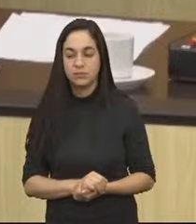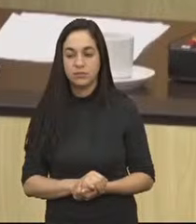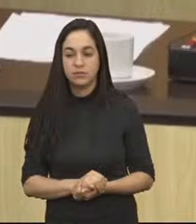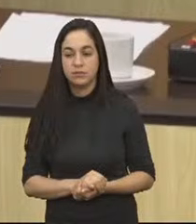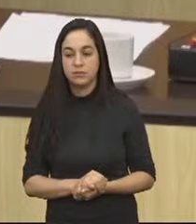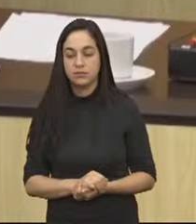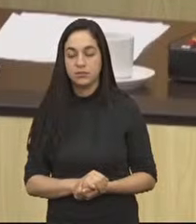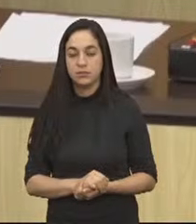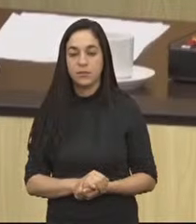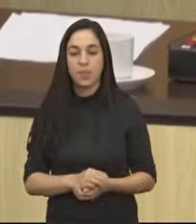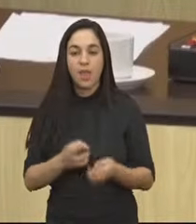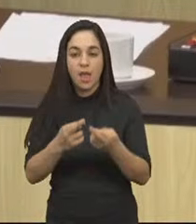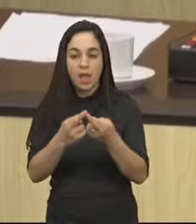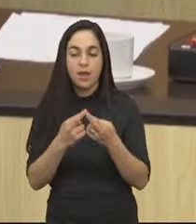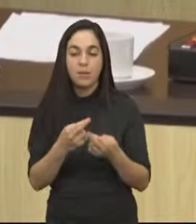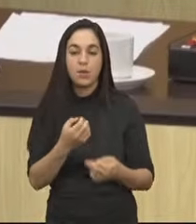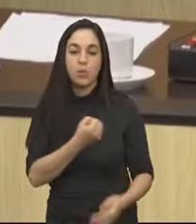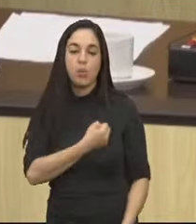Requerimento